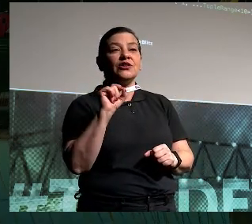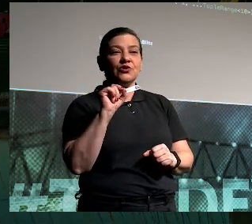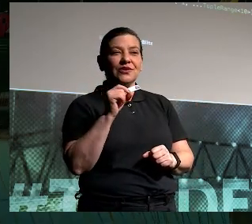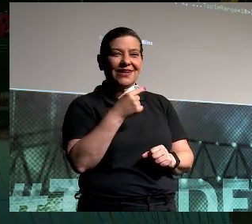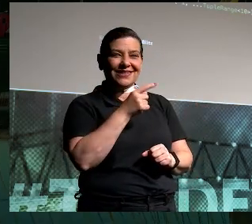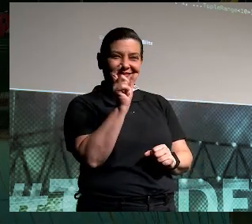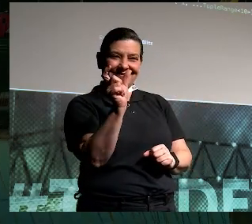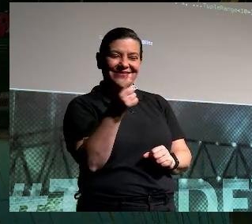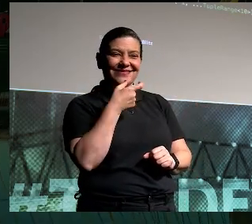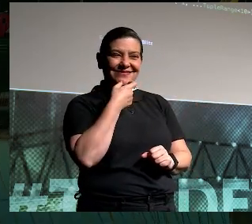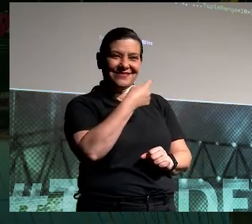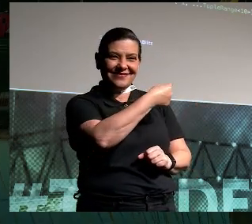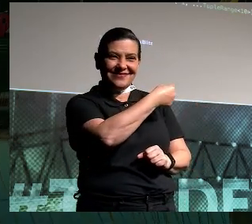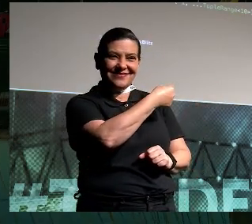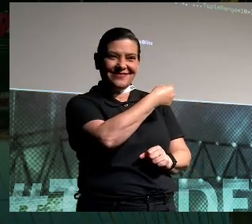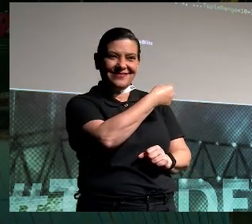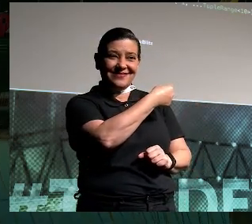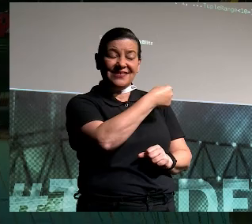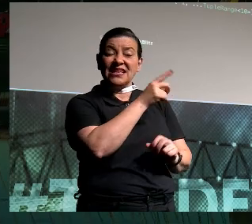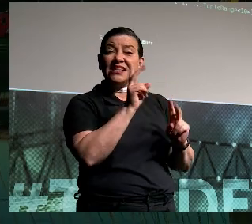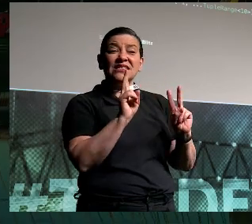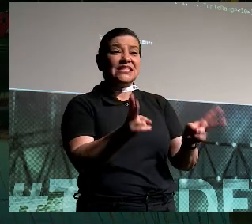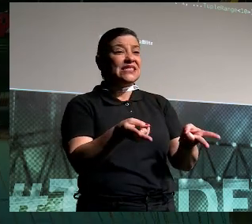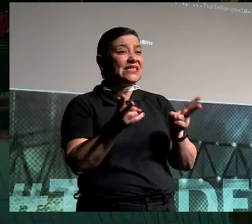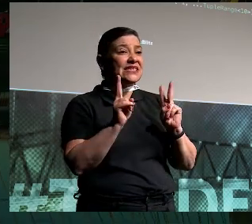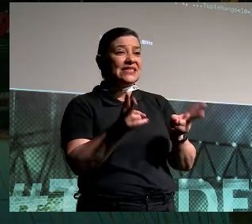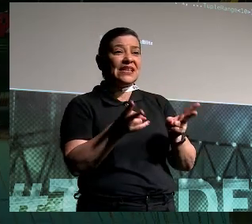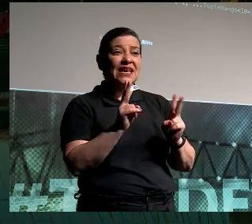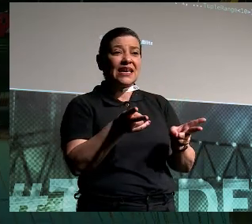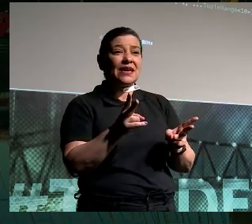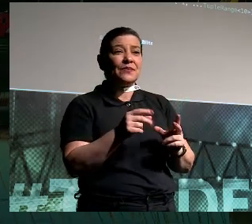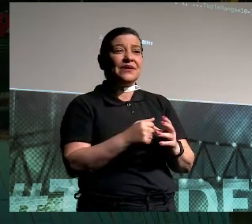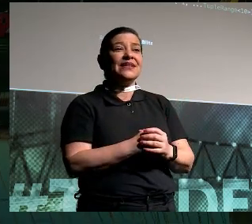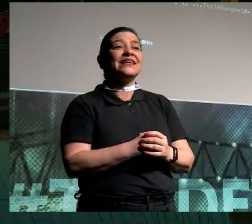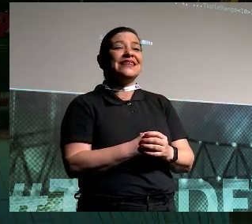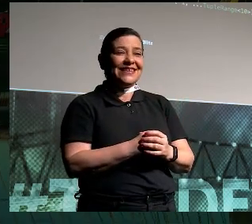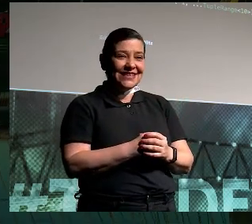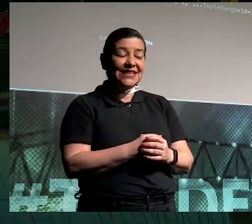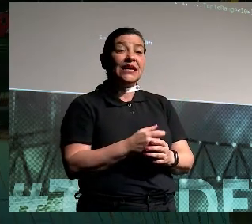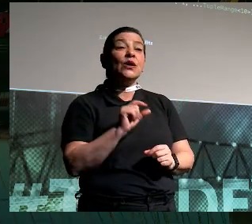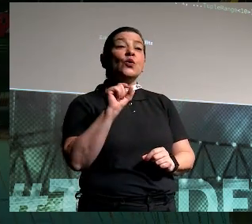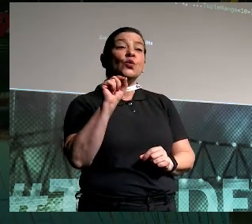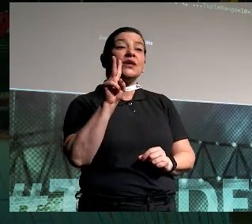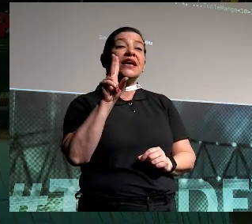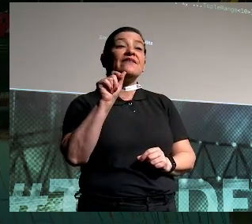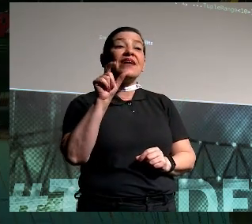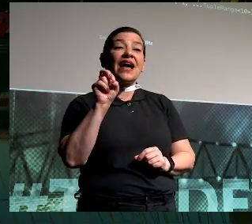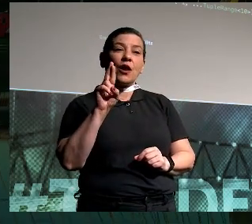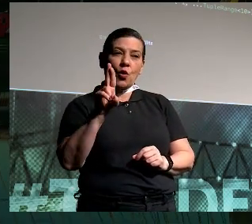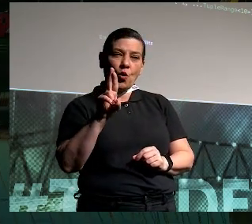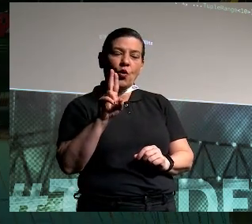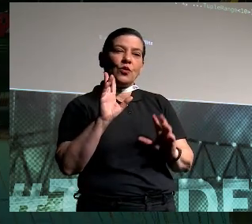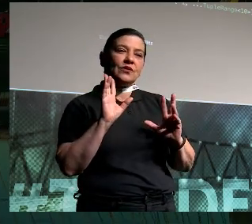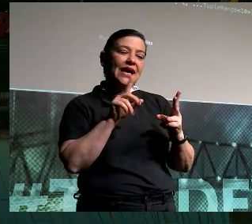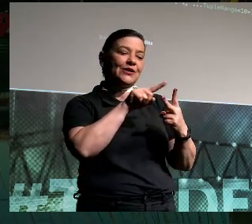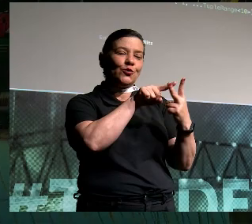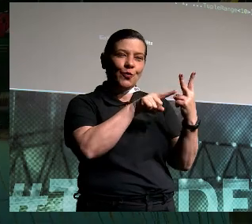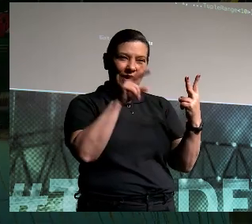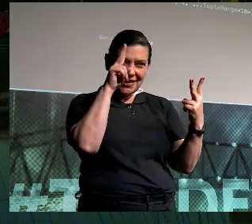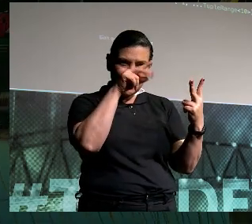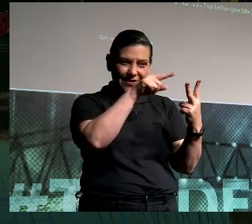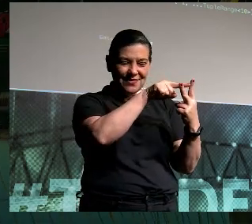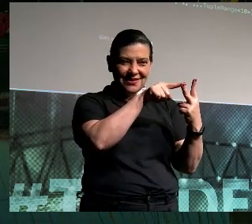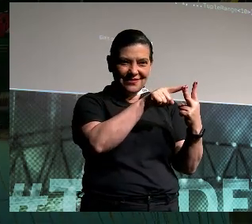estou fazendo isso sempre pegando o valor anterior aqui do prev nessa tupla que eu sempre estou pegando o